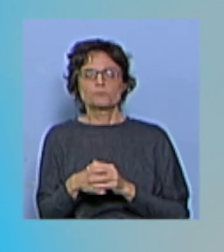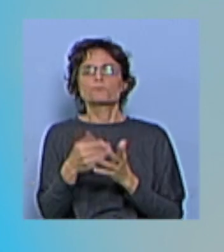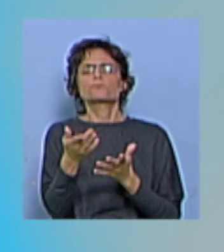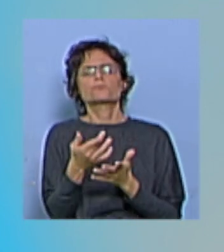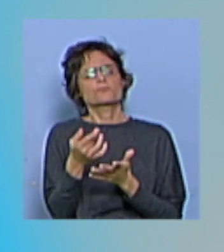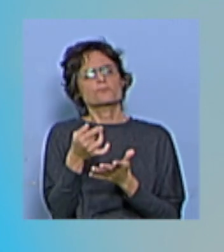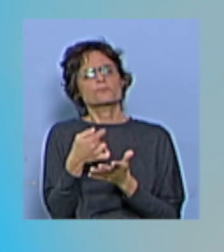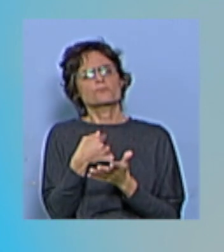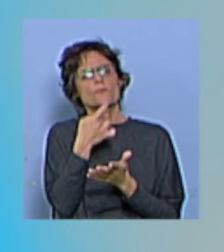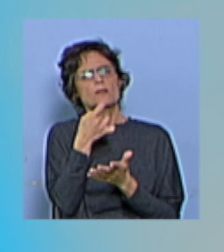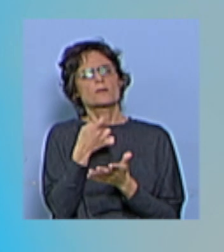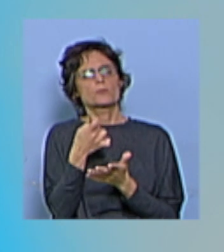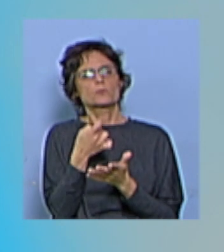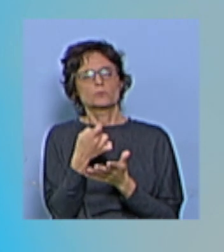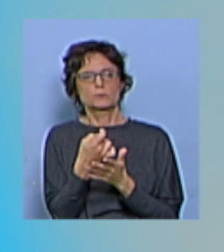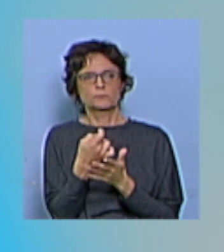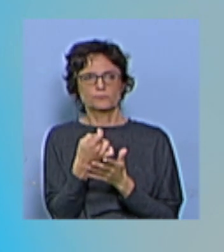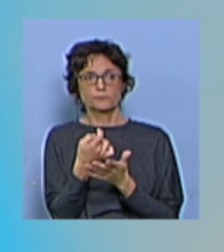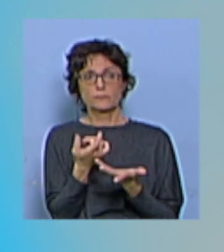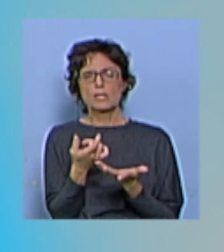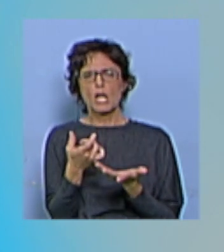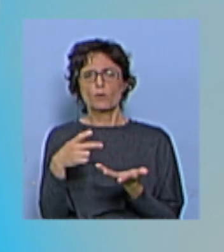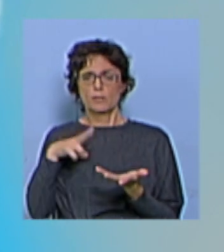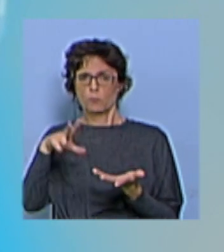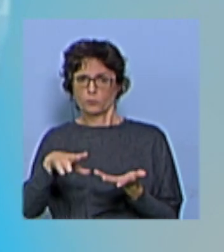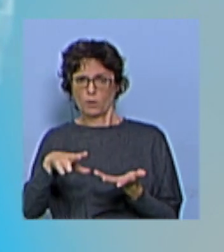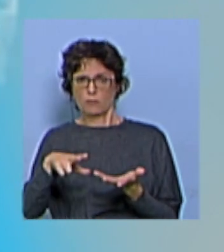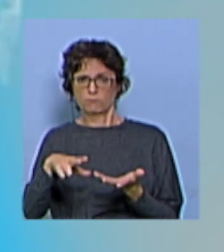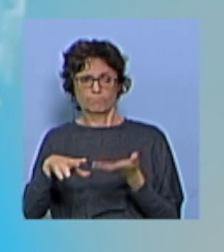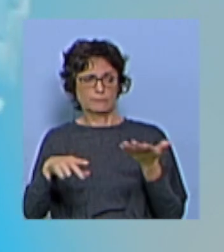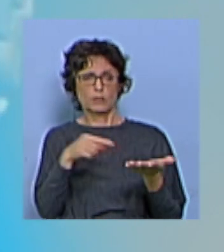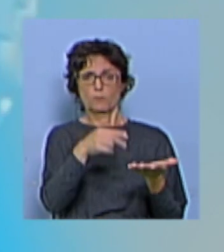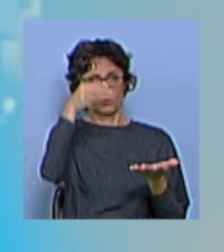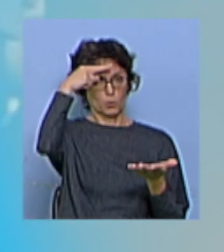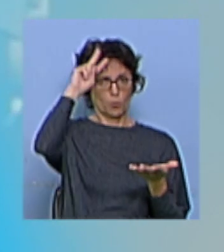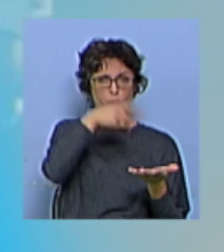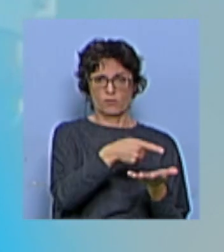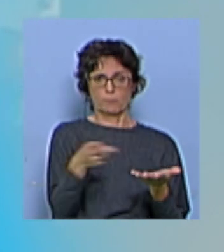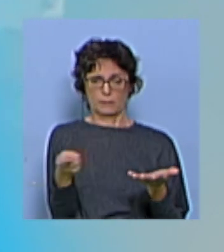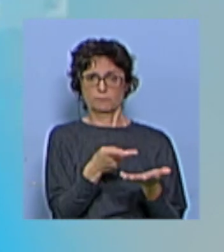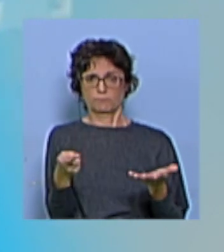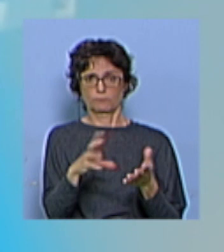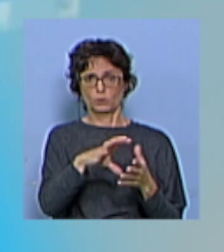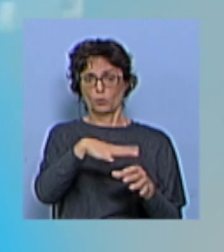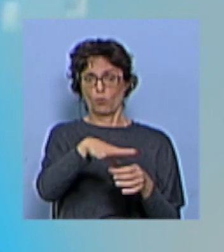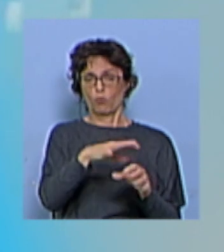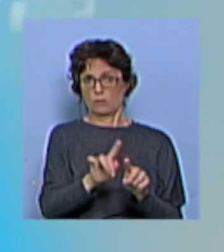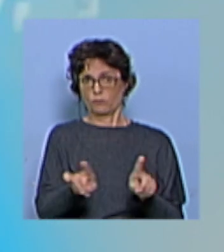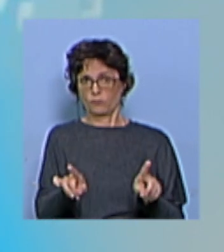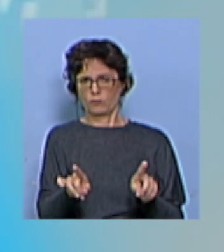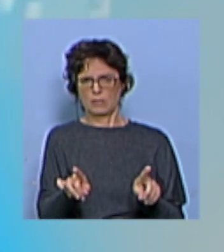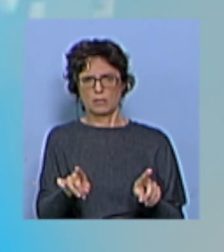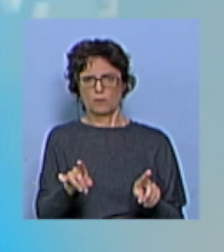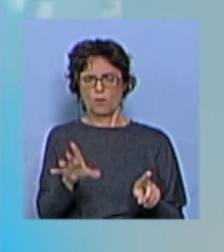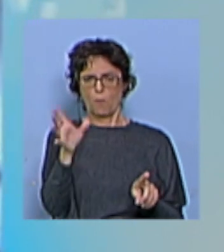esta abordagem na realidade portuguesa, na realidade moçambicana também, é perceber que em países onde